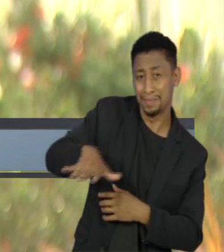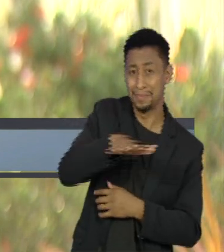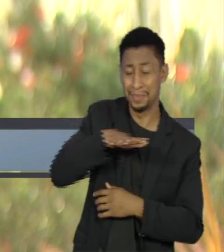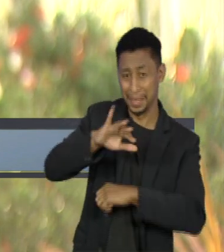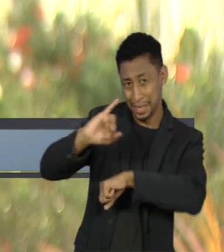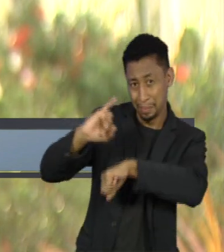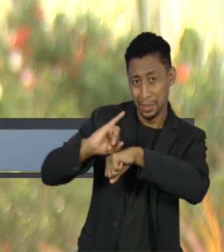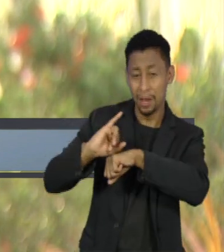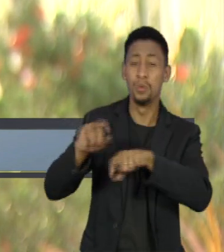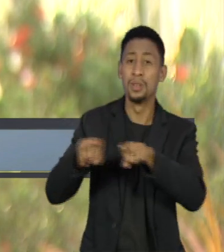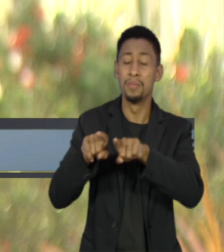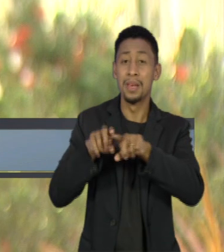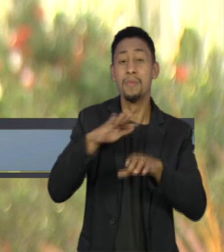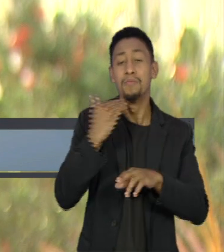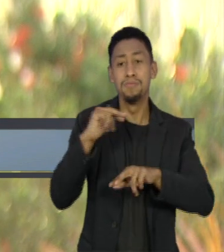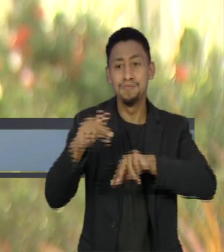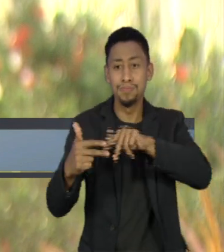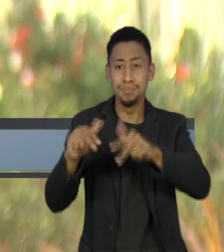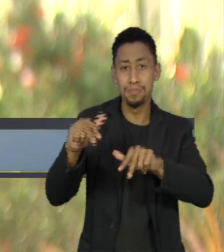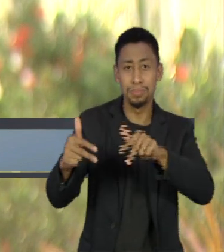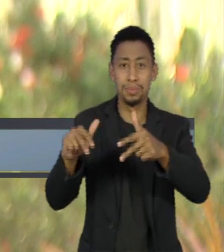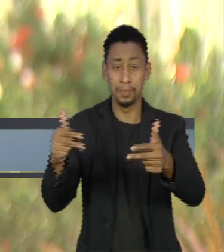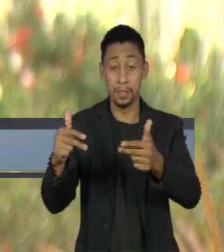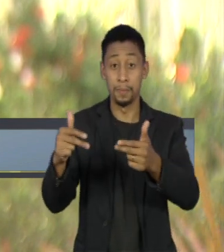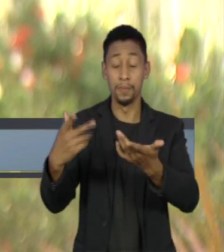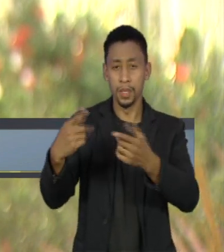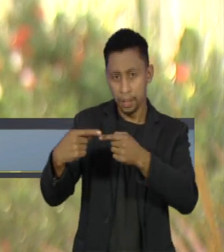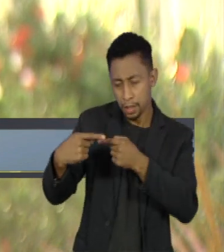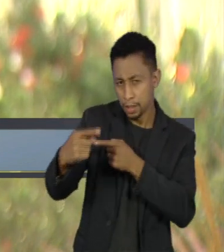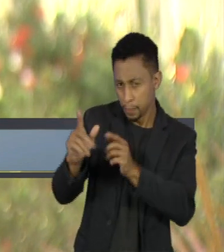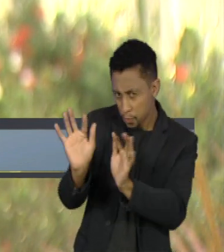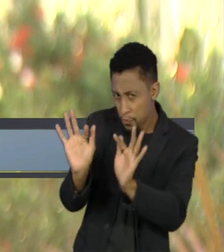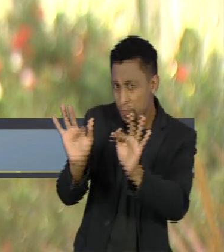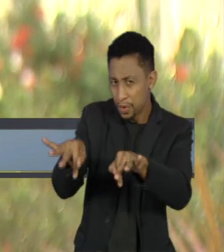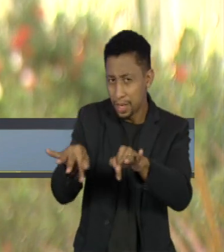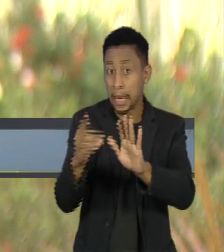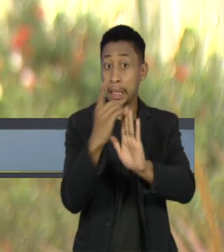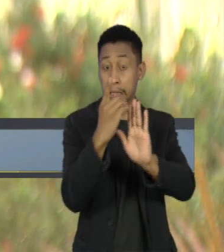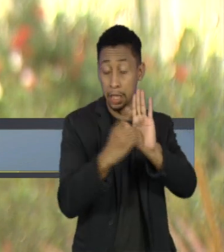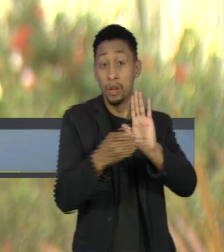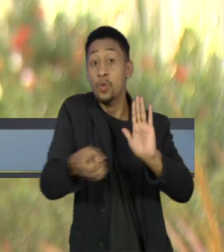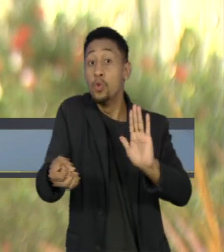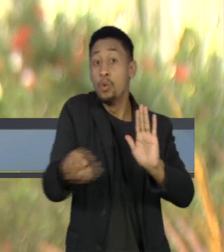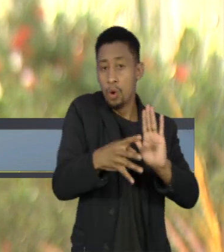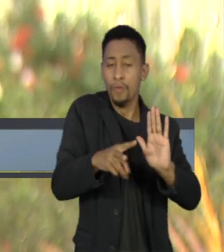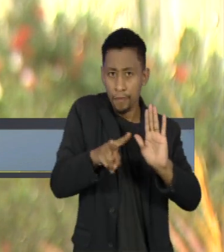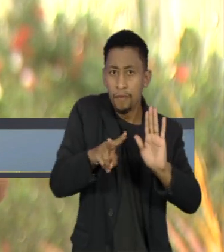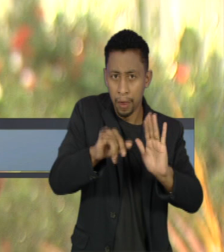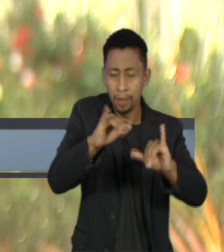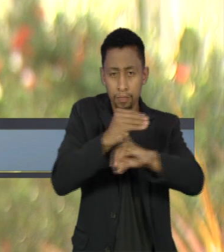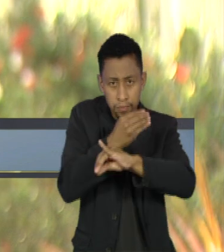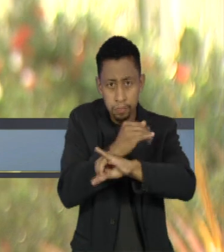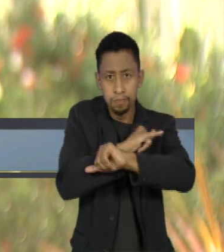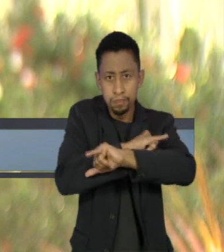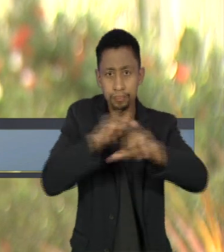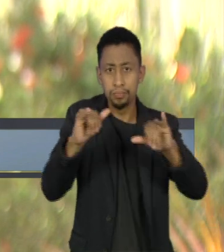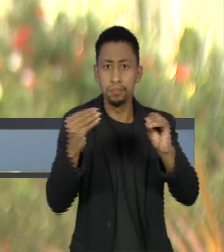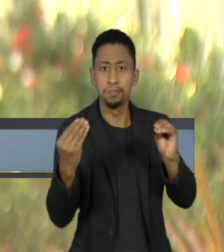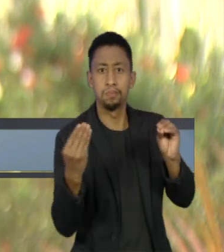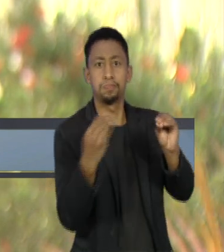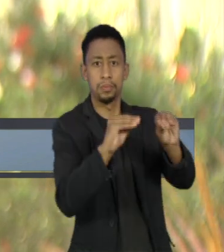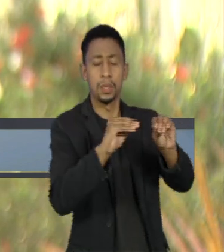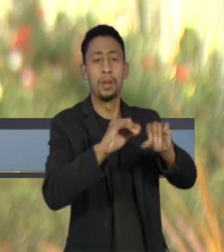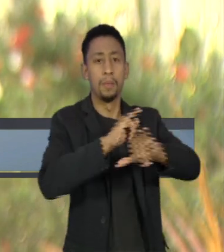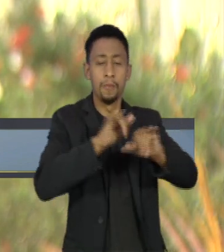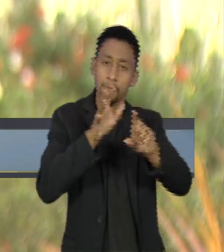o aumento no número de óbitos. Até o fim desta semana, um outro decreto estadual deve ser publicado, trazendo novas regras de combate à